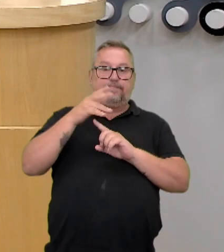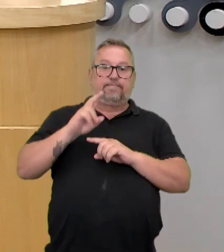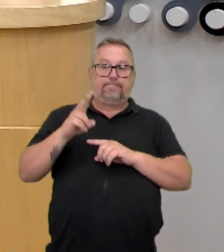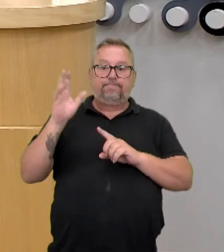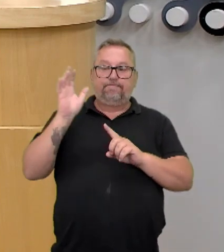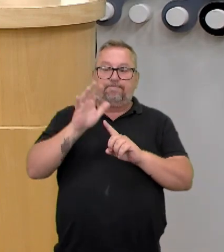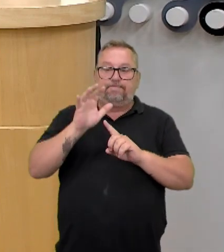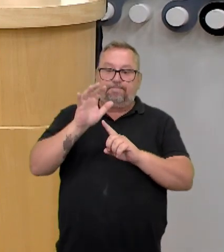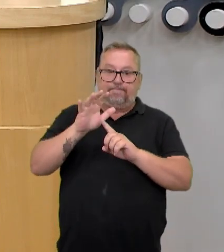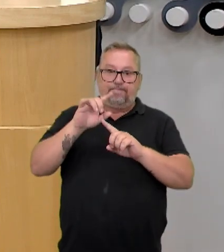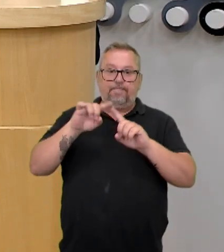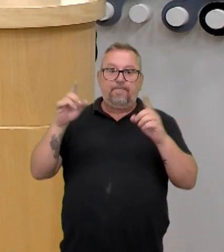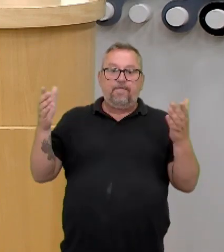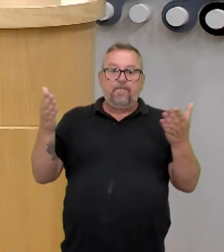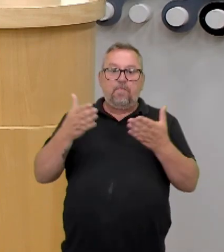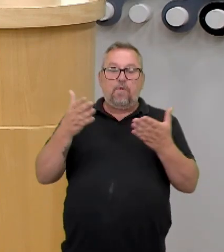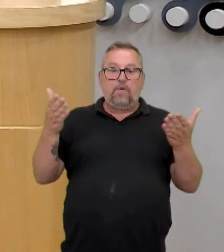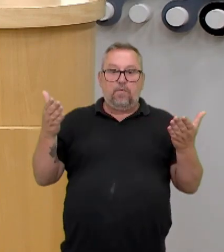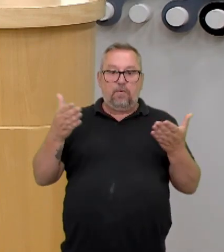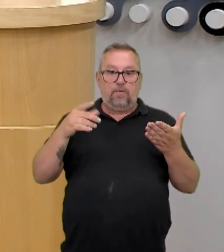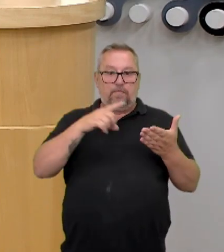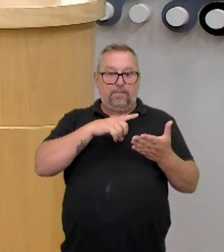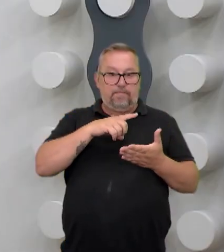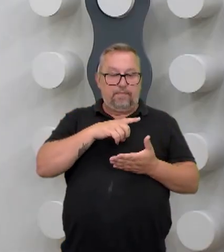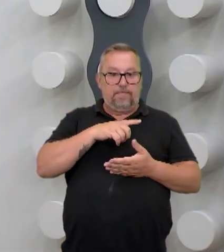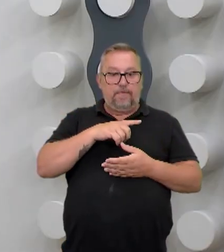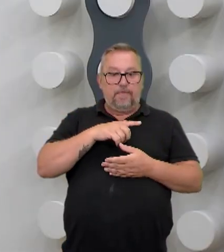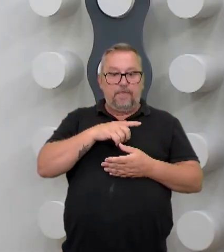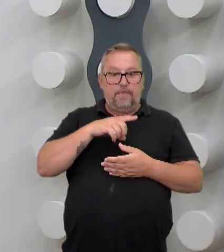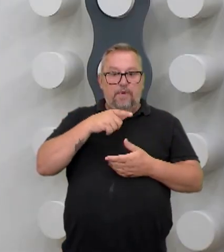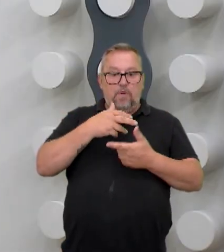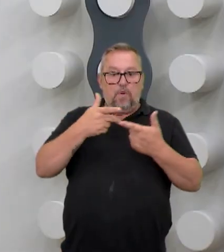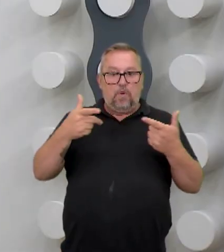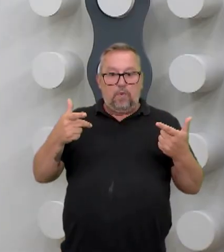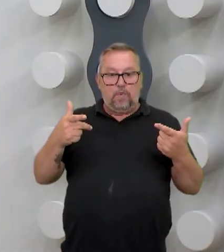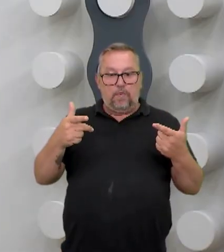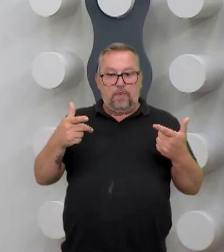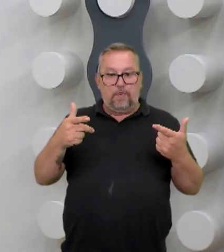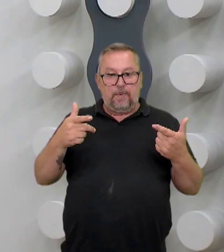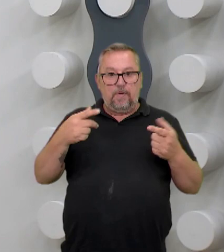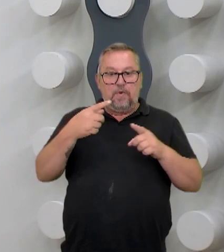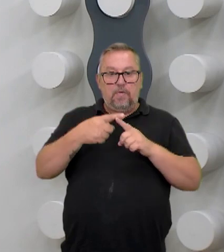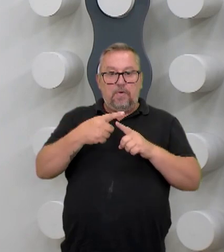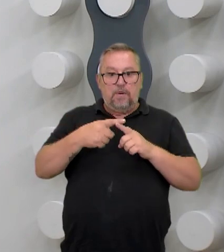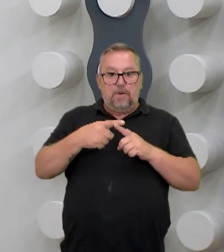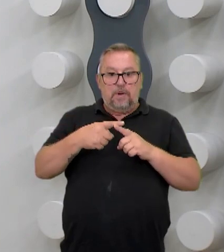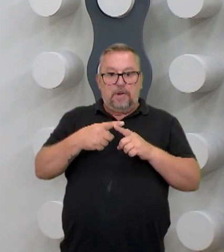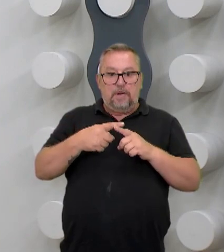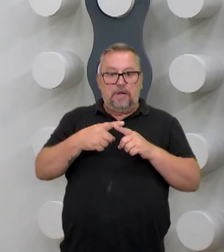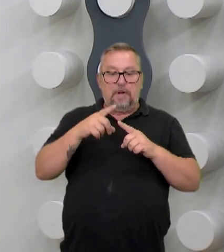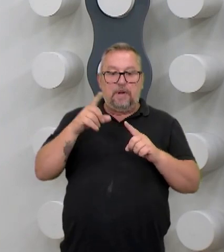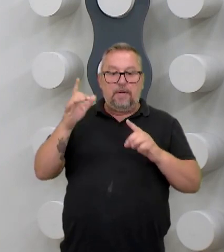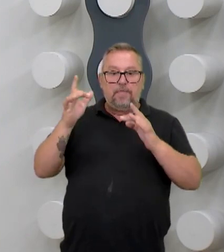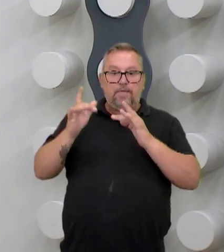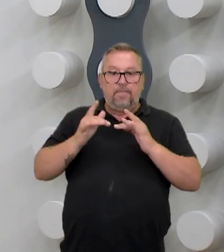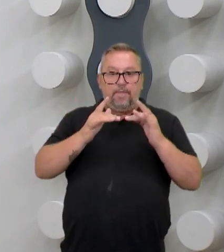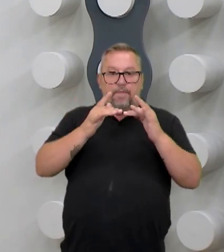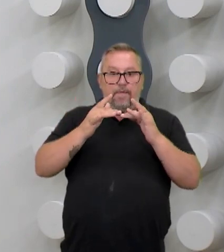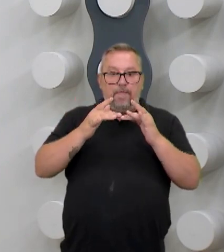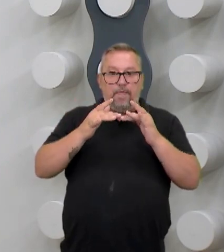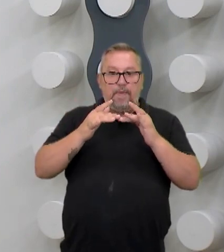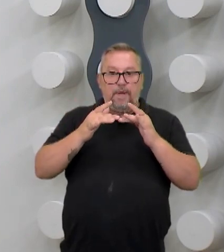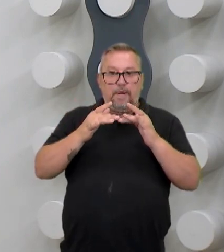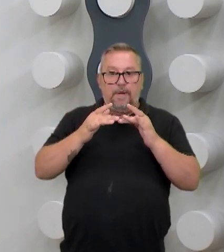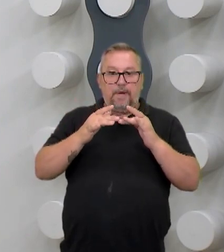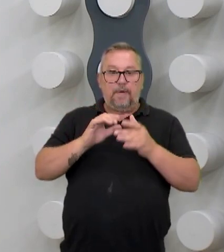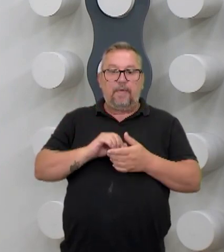Agora, nos níveis que estão hoje, obviamente, são coisas assim alarmantes mesmo, porque a ligação que a gente tem